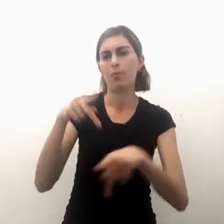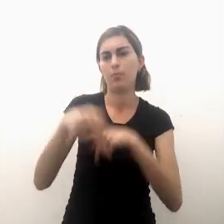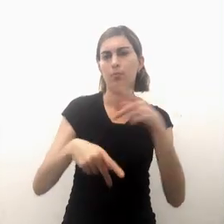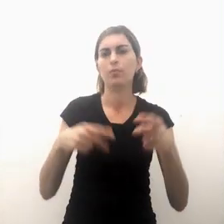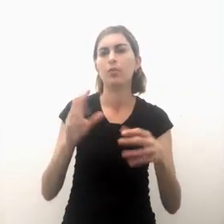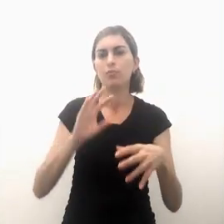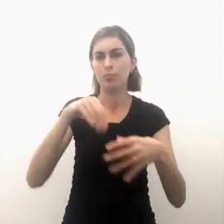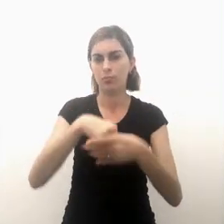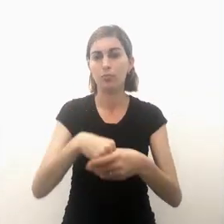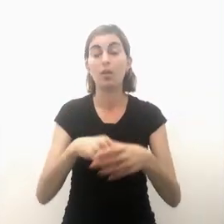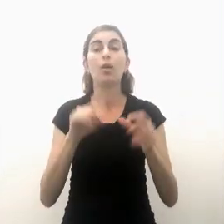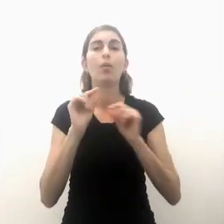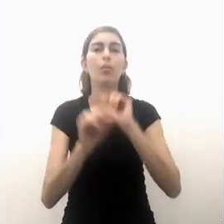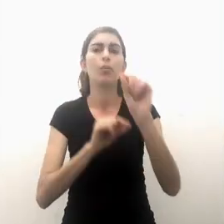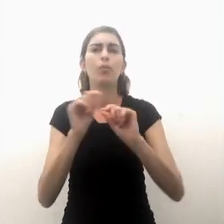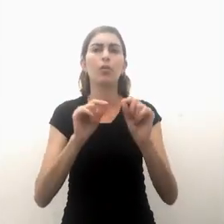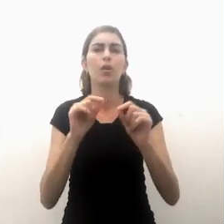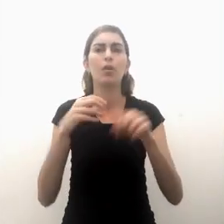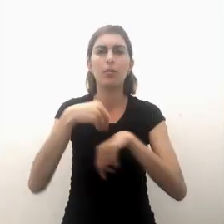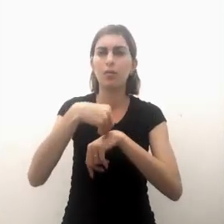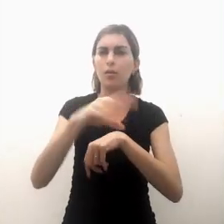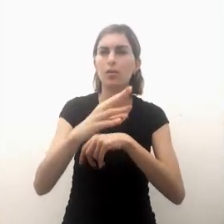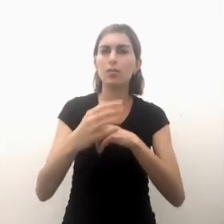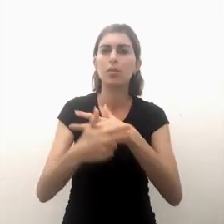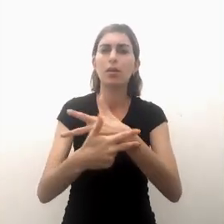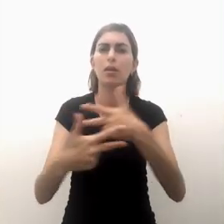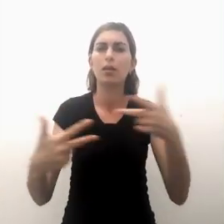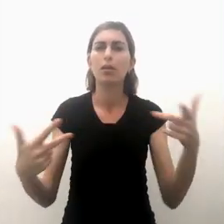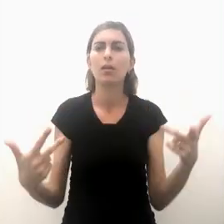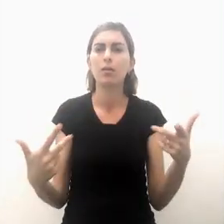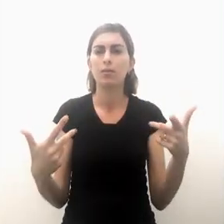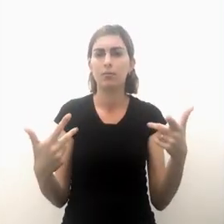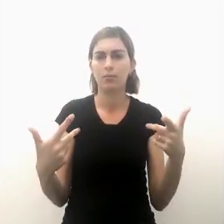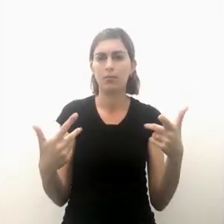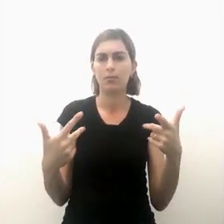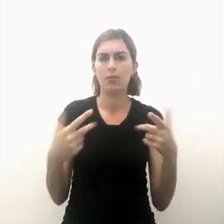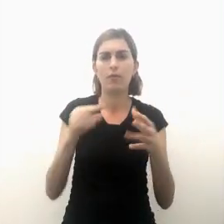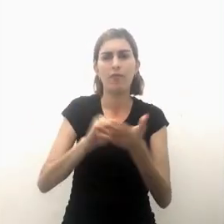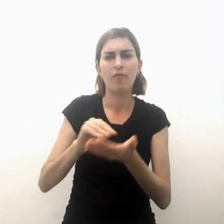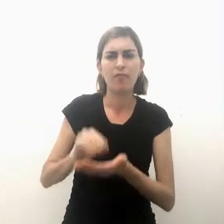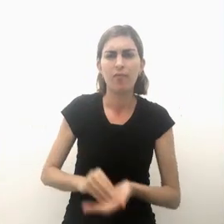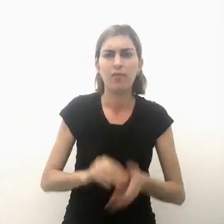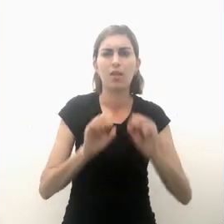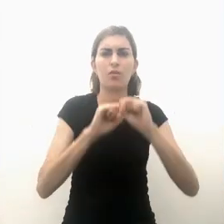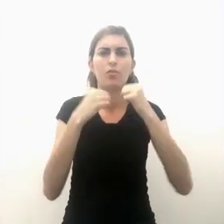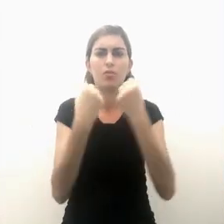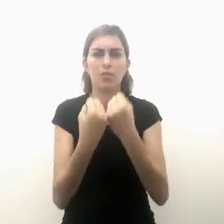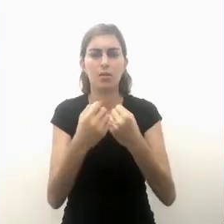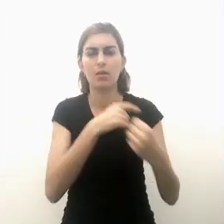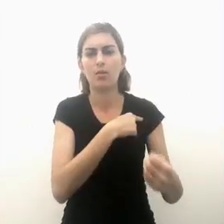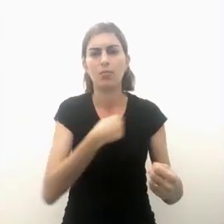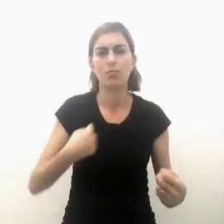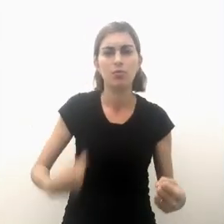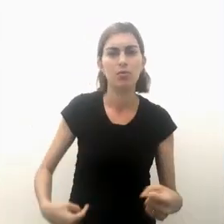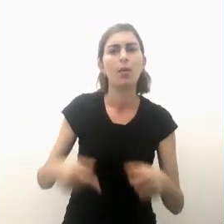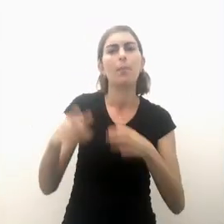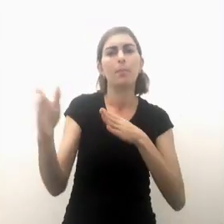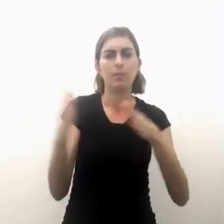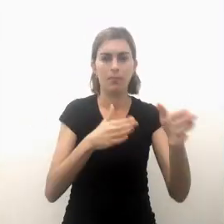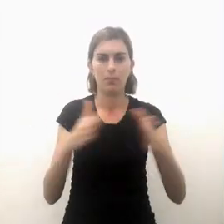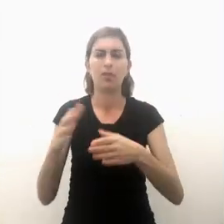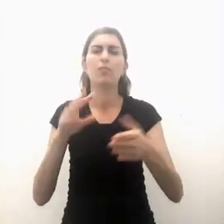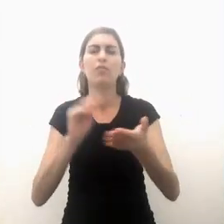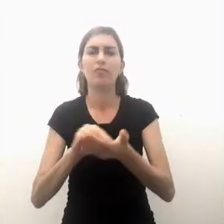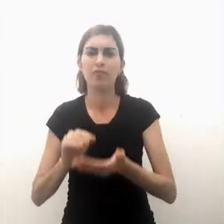China instalada, que vai trazer grandes mazelas sociais para a China, tá? Então, é nesse período